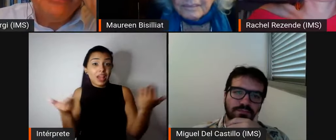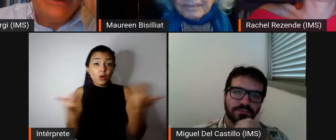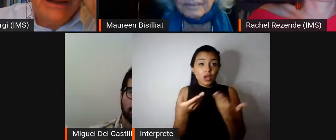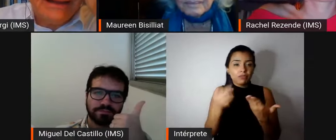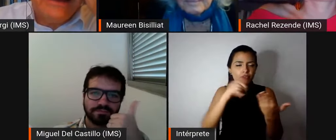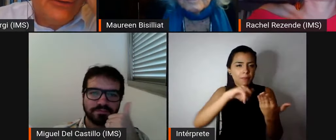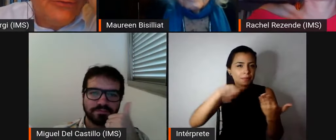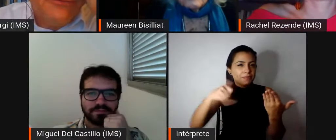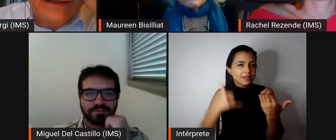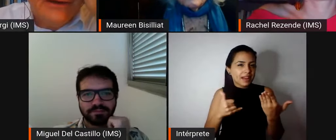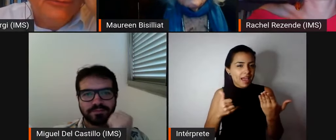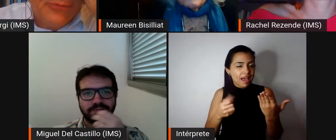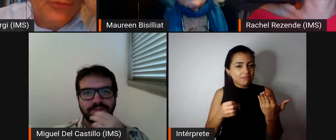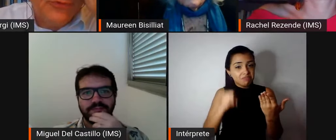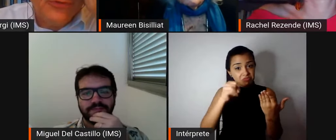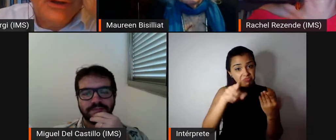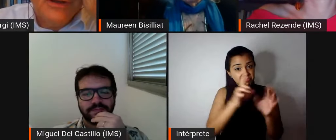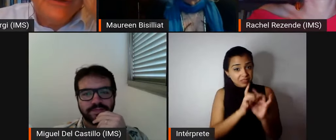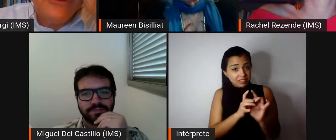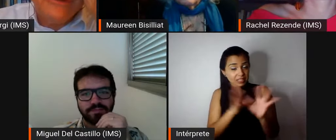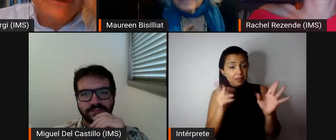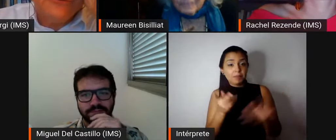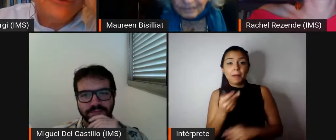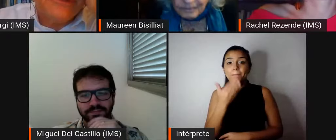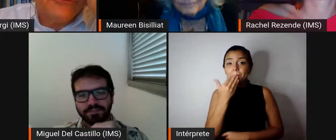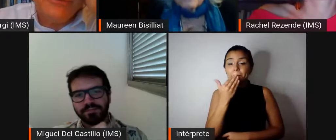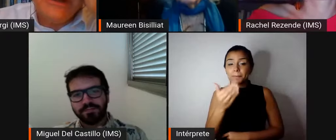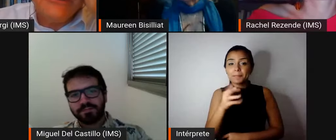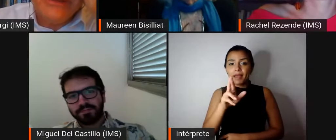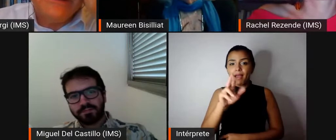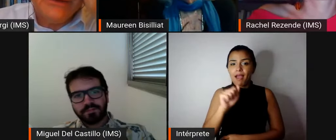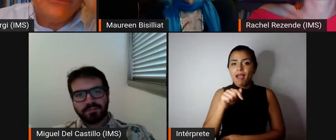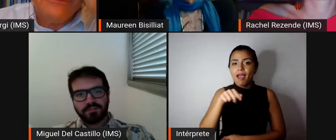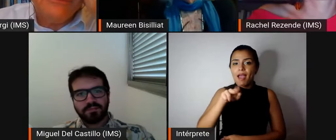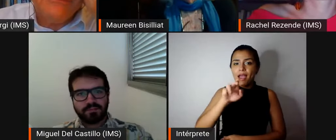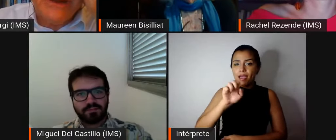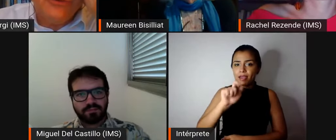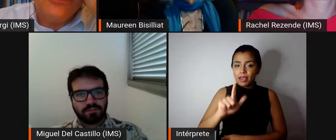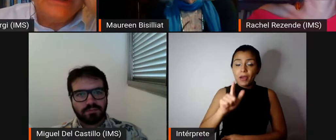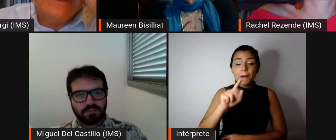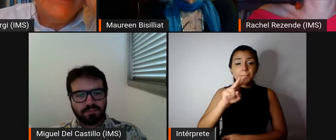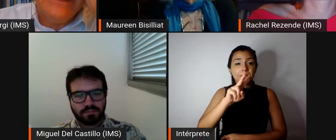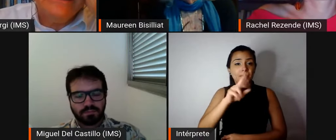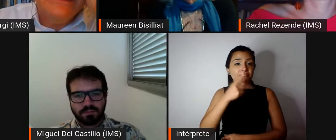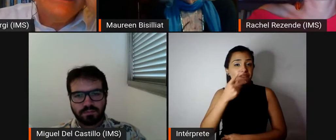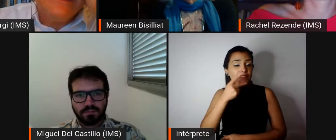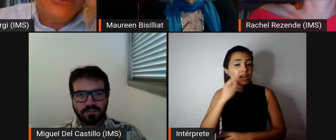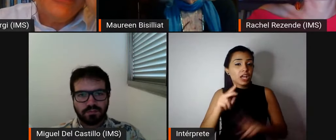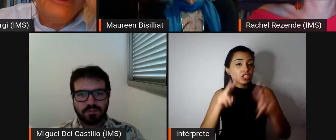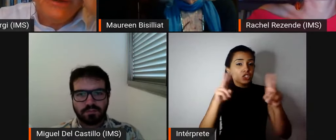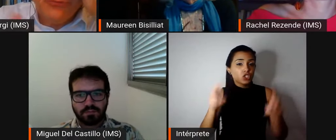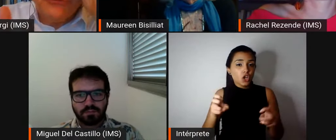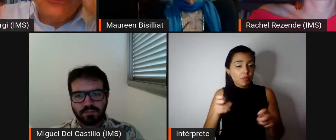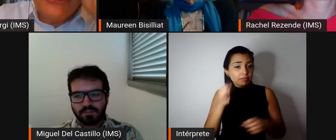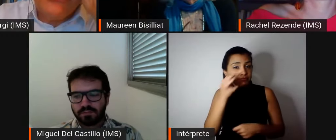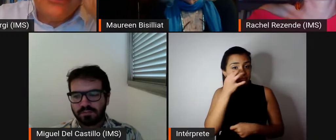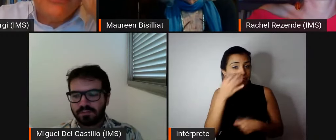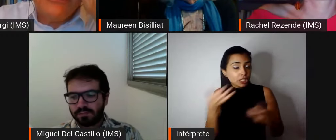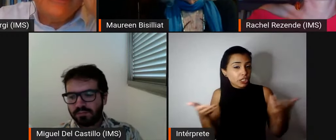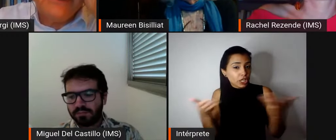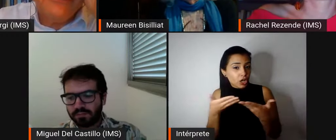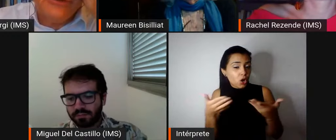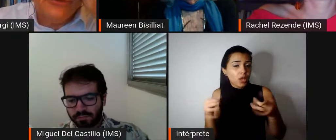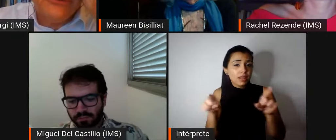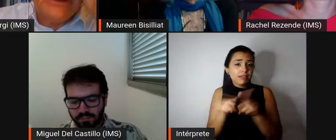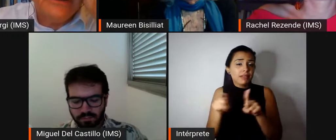para pedir para a Raquel falar um pouco e conversar com você sobre a dimensão de algo que também se aproxima muito